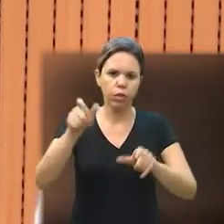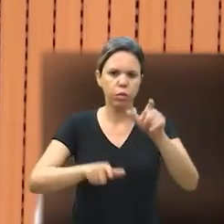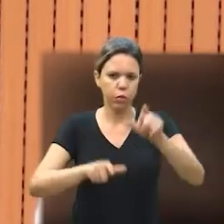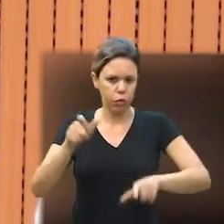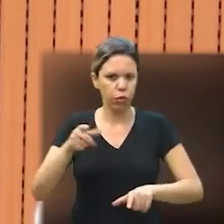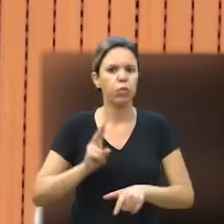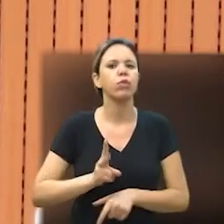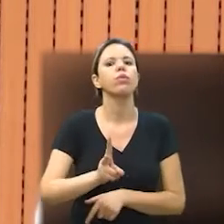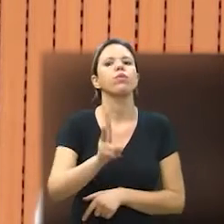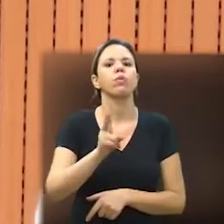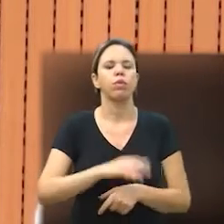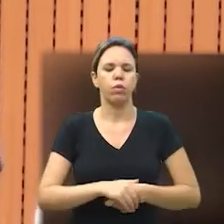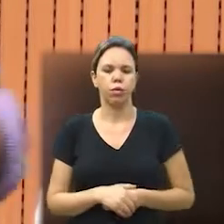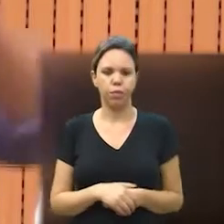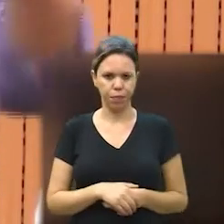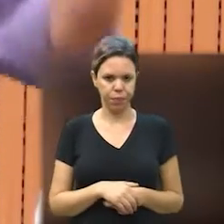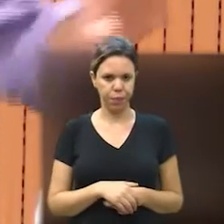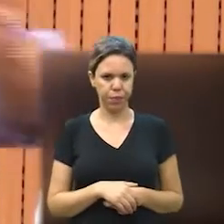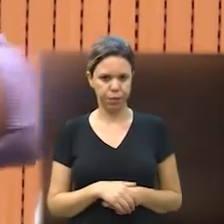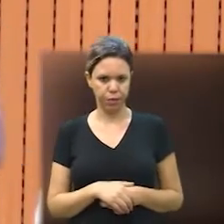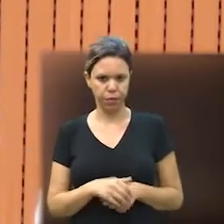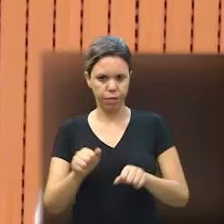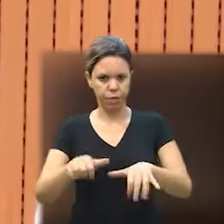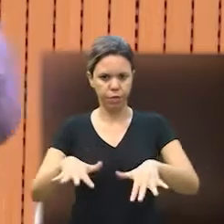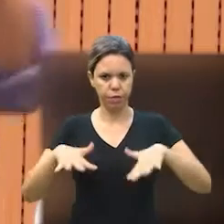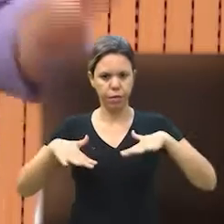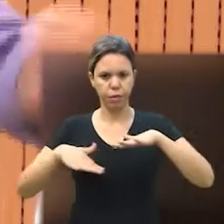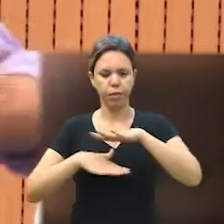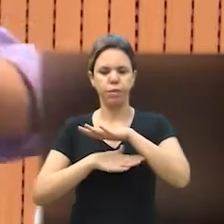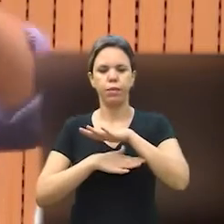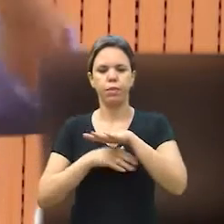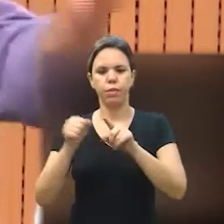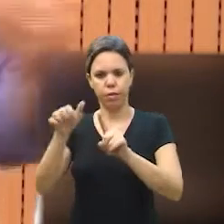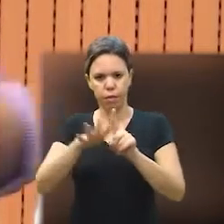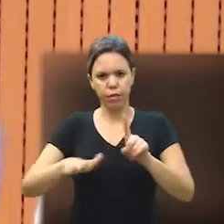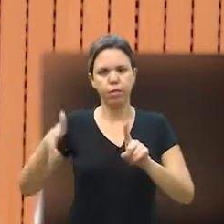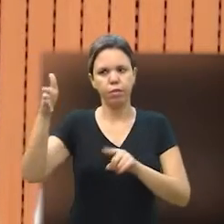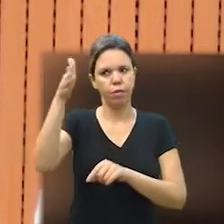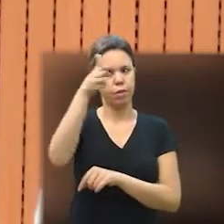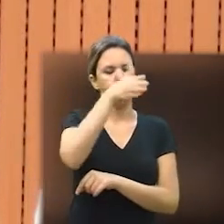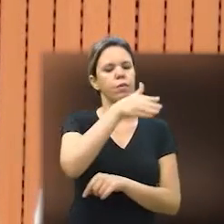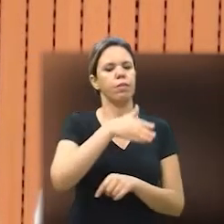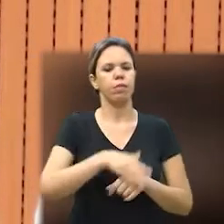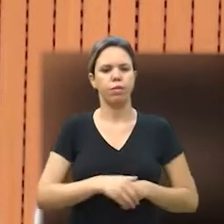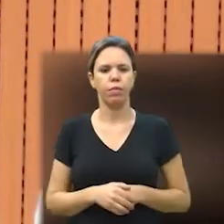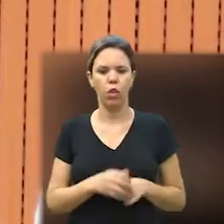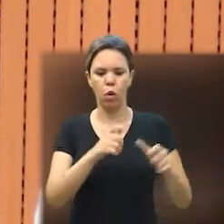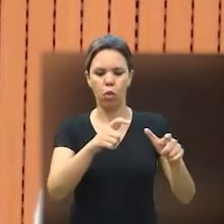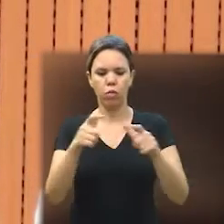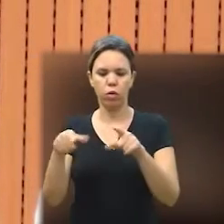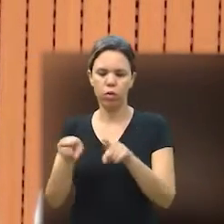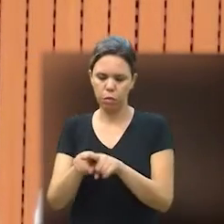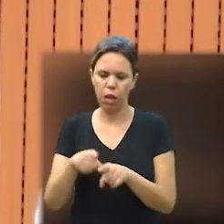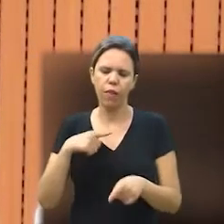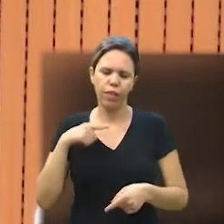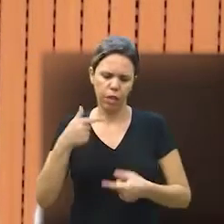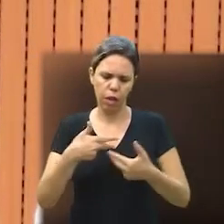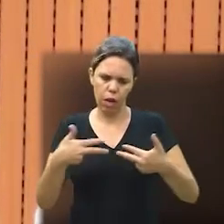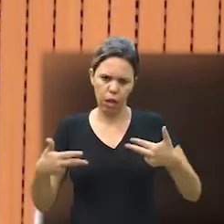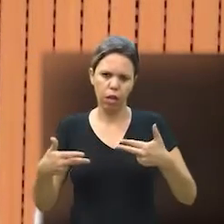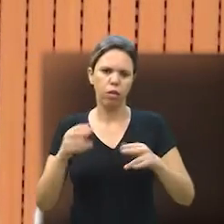Esse debate continua, né? No plenário aqui da casa, na sociedade, em outros espaços também